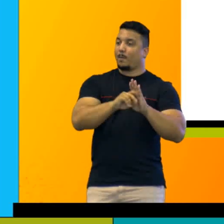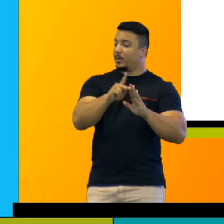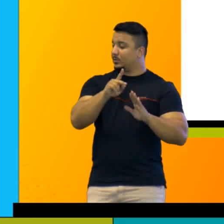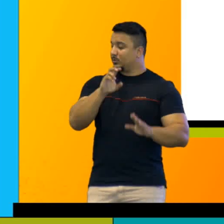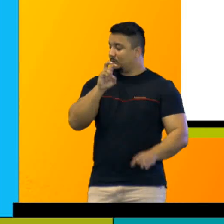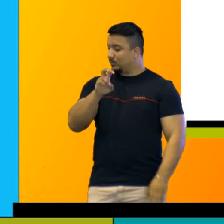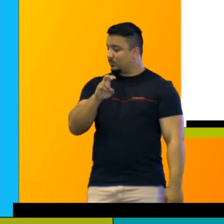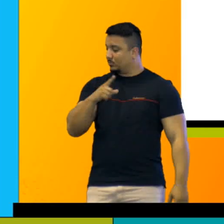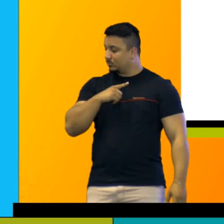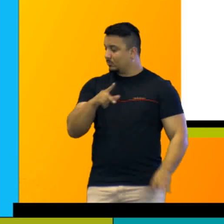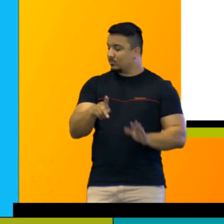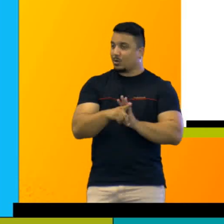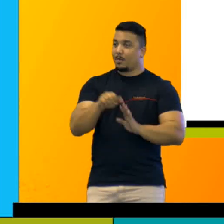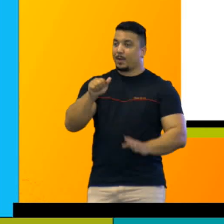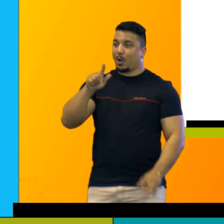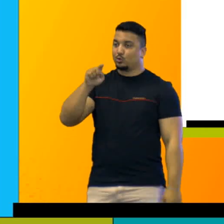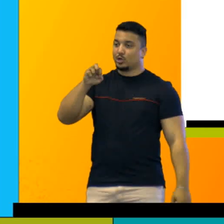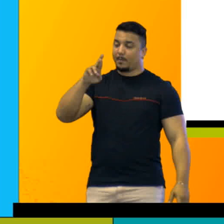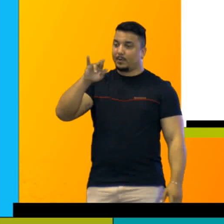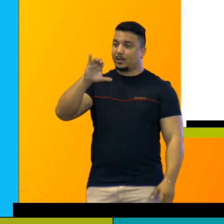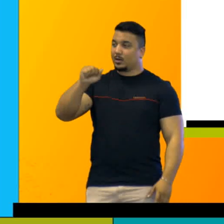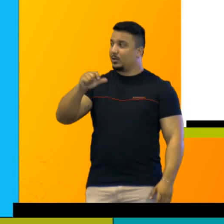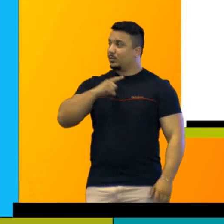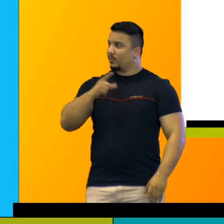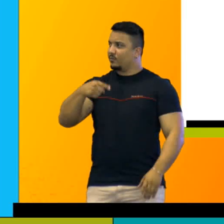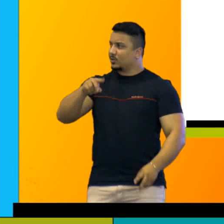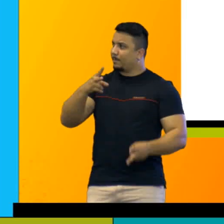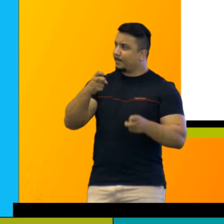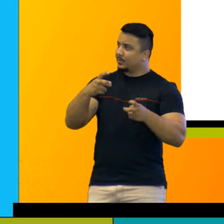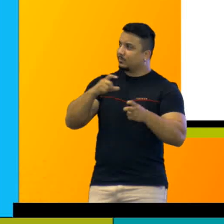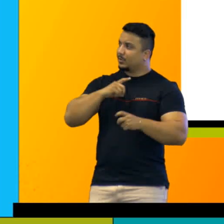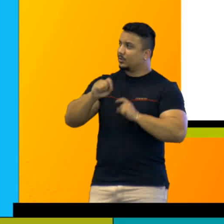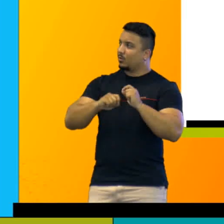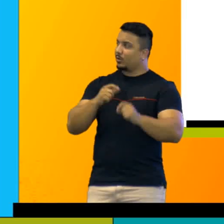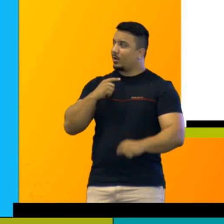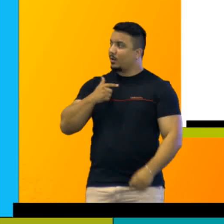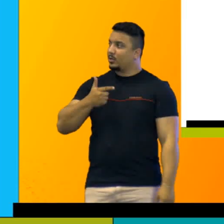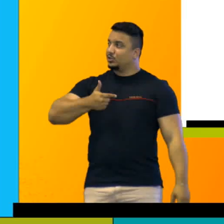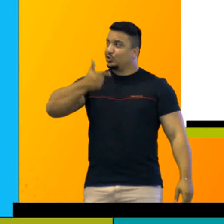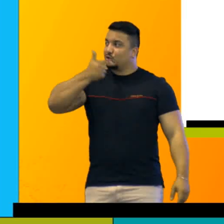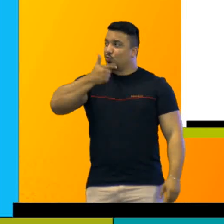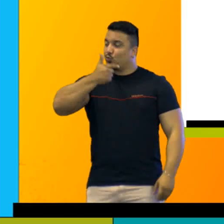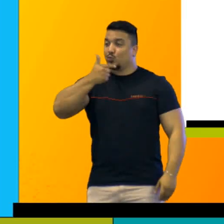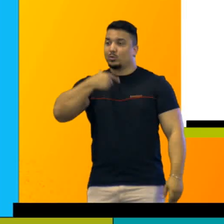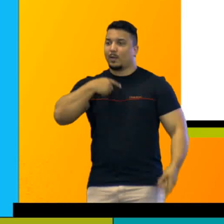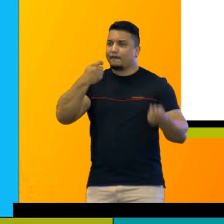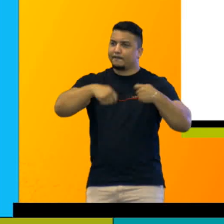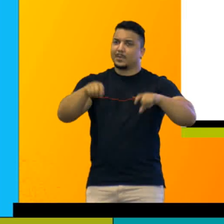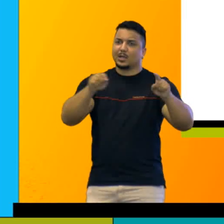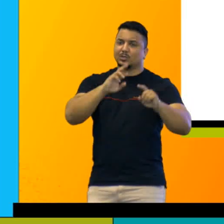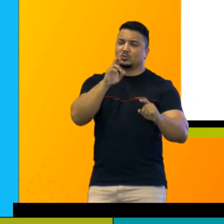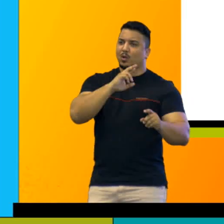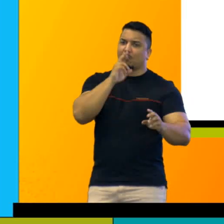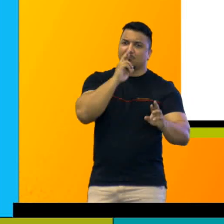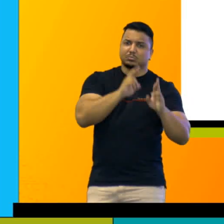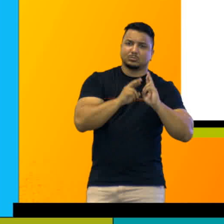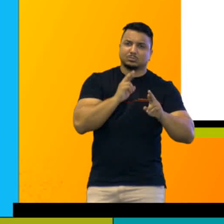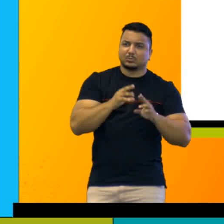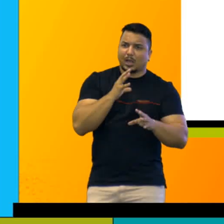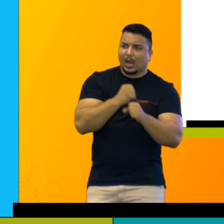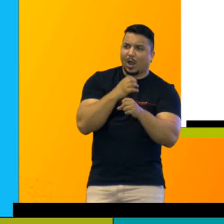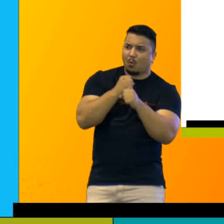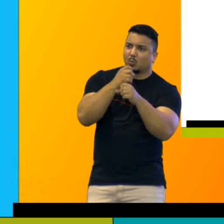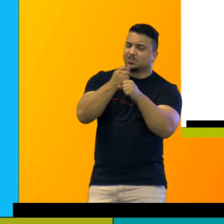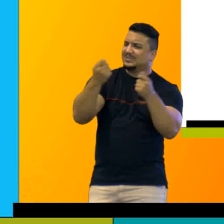Expressões algébricas. Ei, vocês perceberam que na segunda questão você nem precisou resolver nada? Você